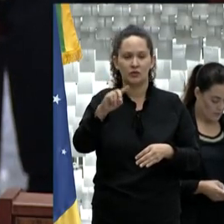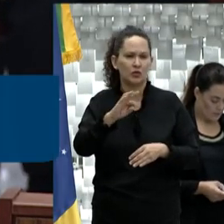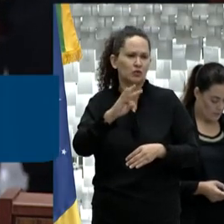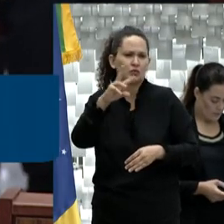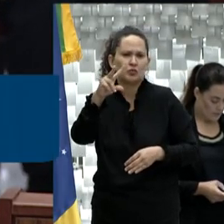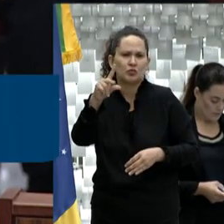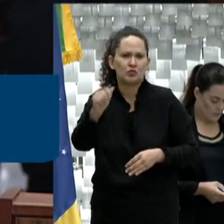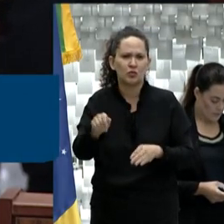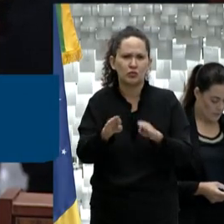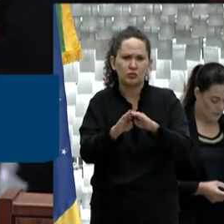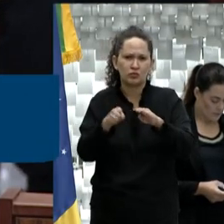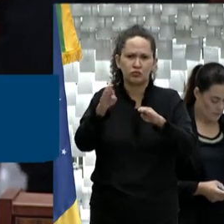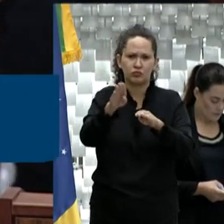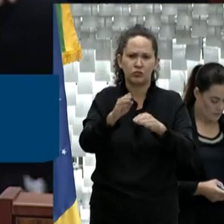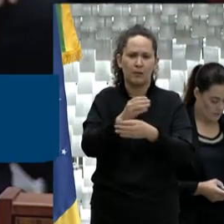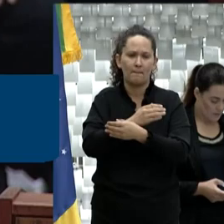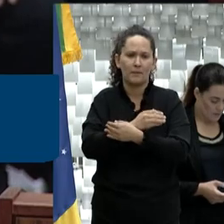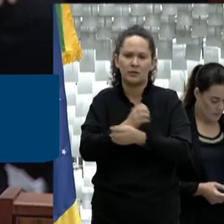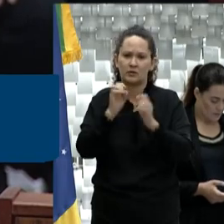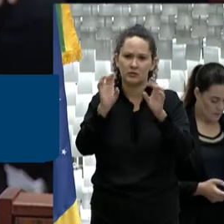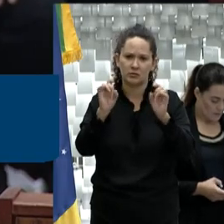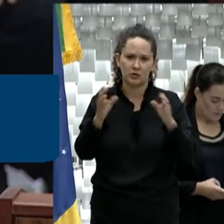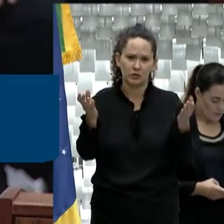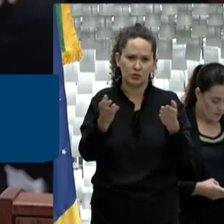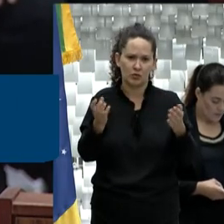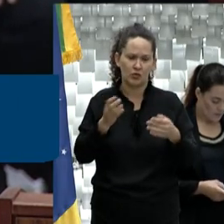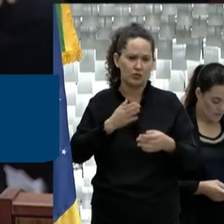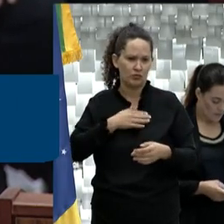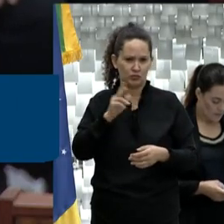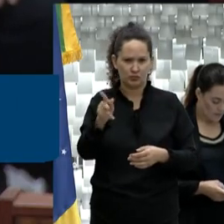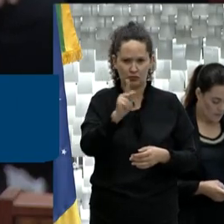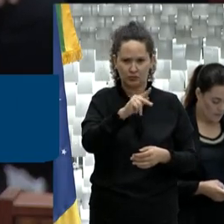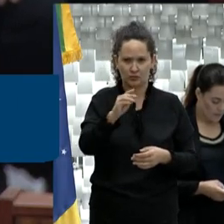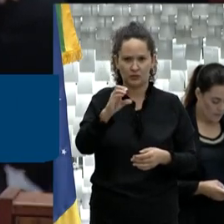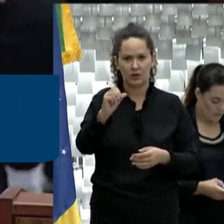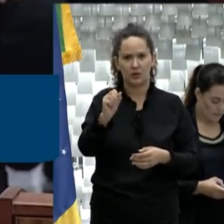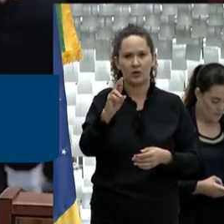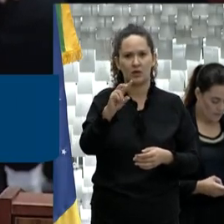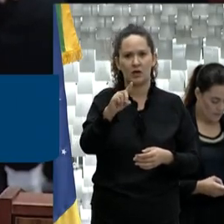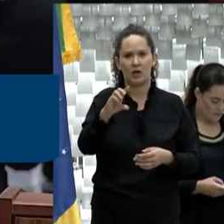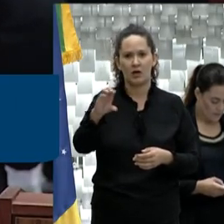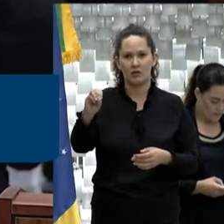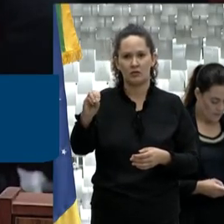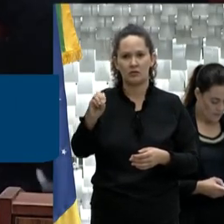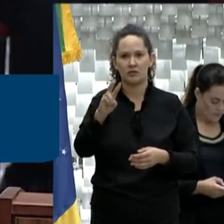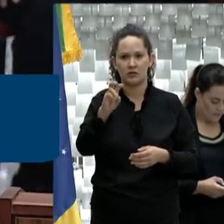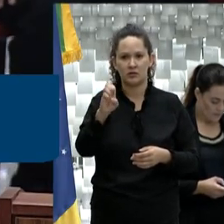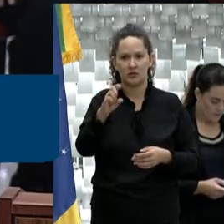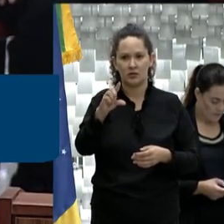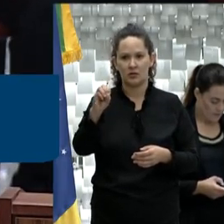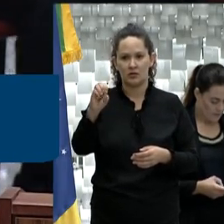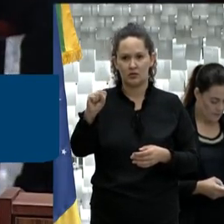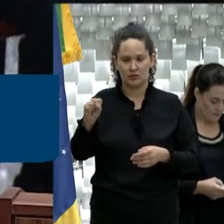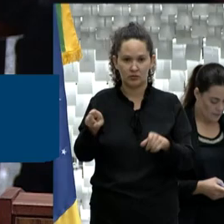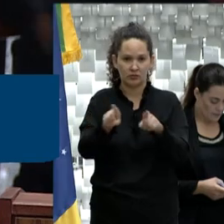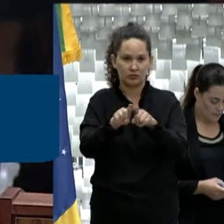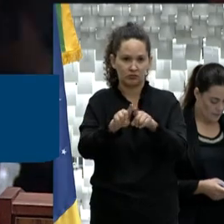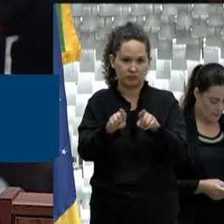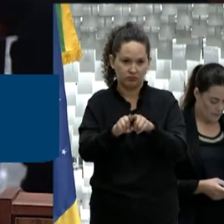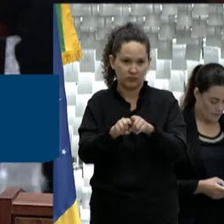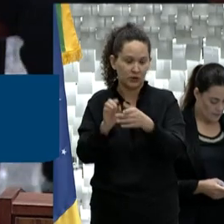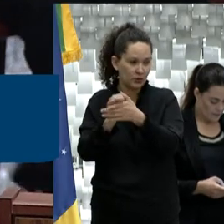Um abraço muito especial ao ministro de hoje e de sempre, meu professor Carlos Mário da Silva Veloso. Também gostaria